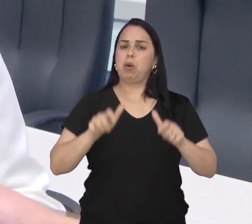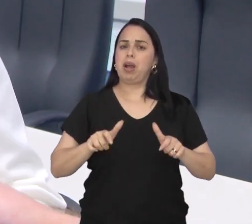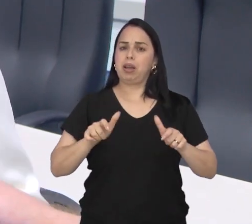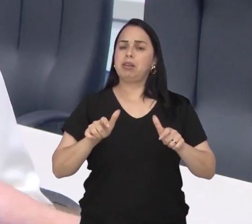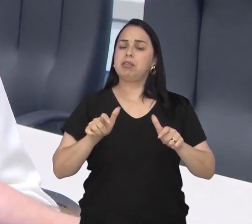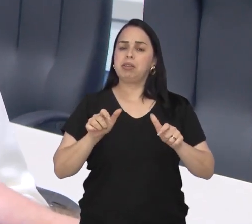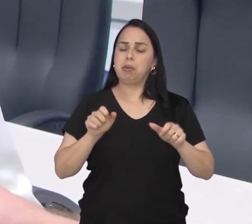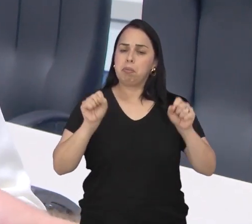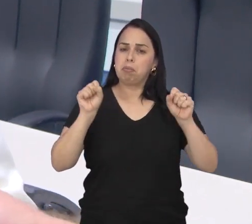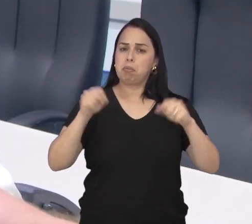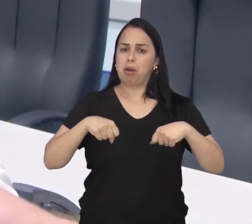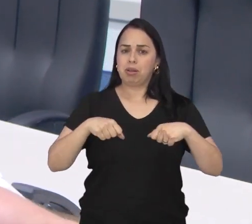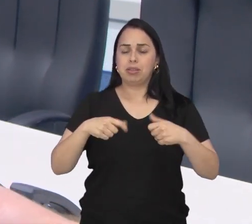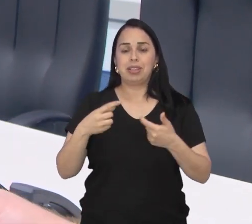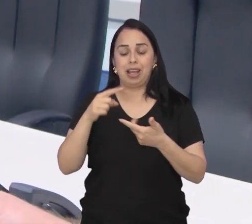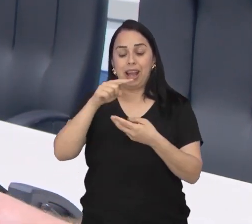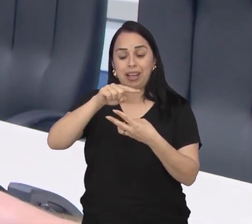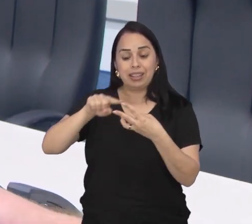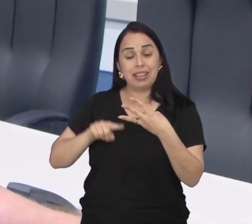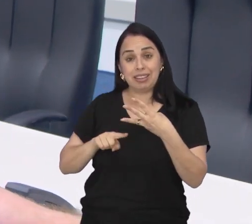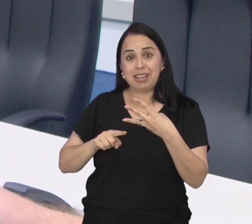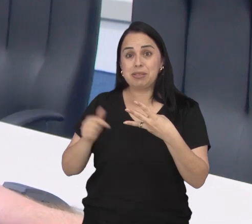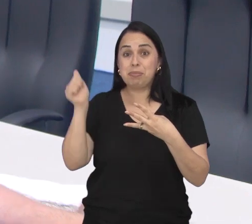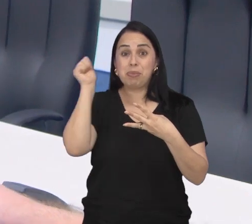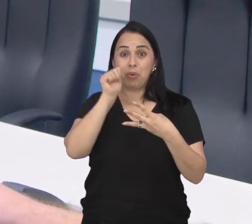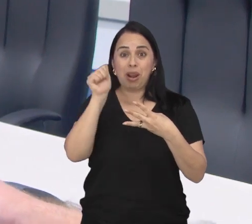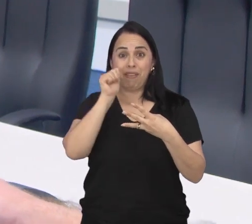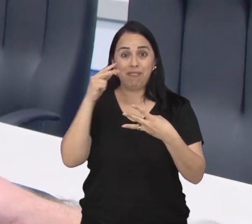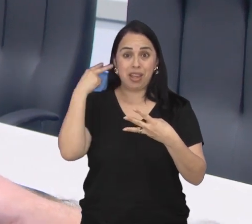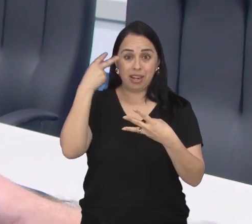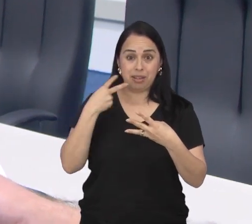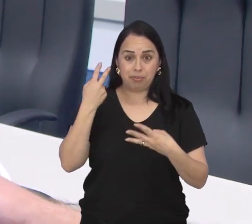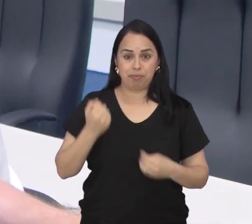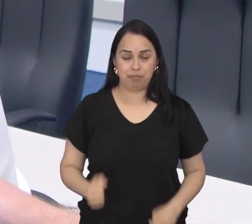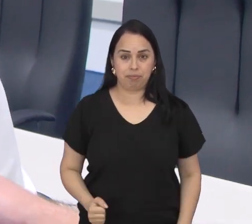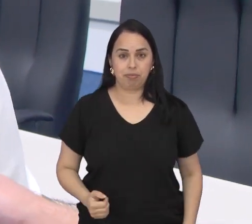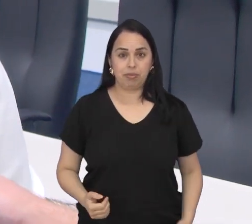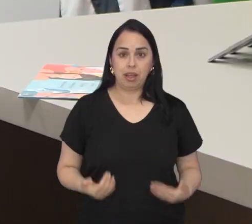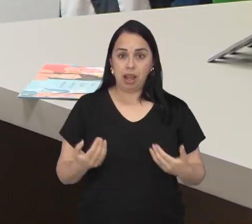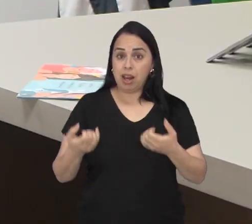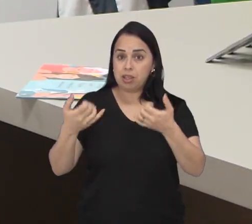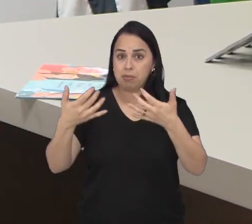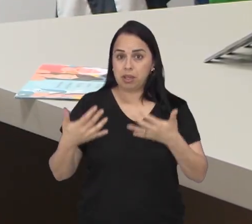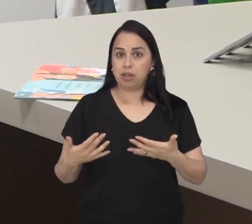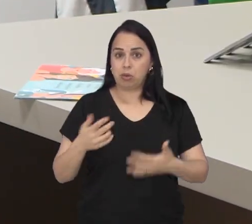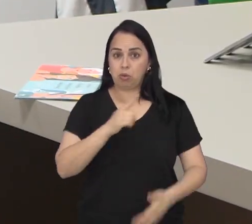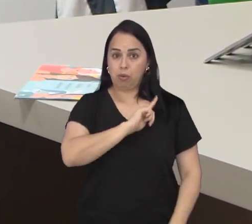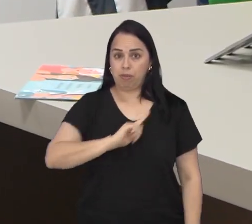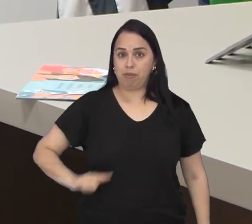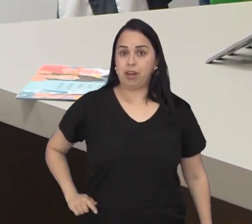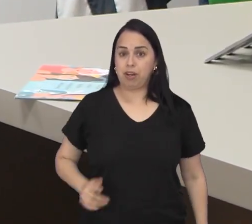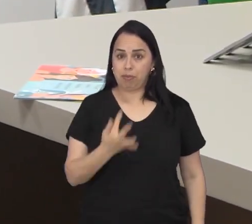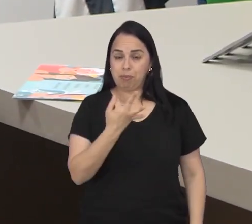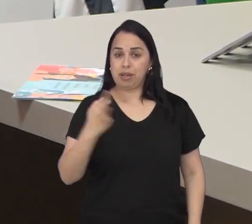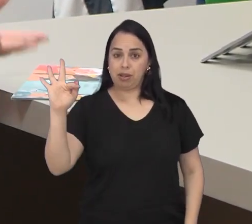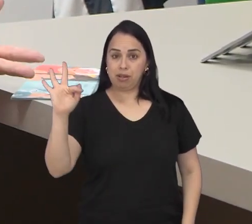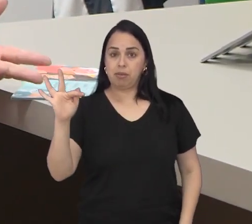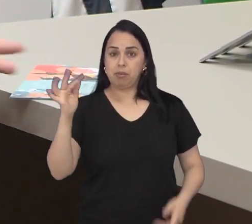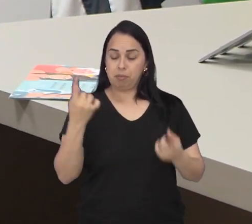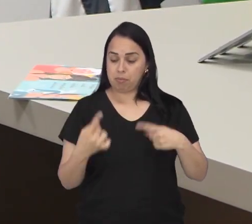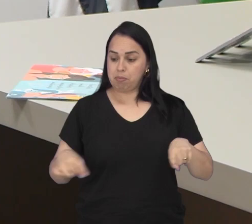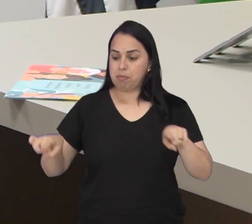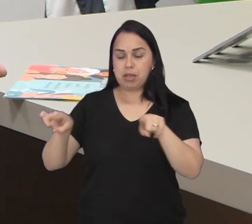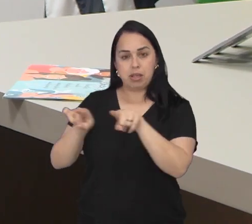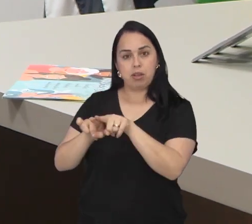espaço de poder, principalmente numa Câmara que tem 3 mulheres vereadoras. A ministra apontou a importância do